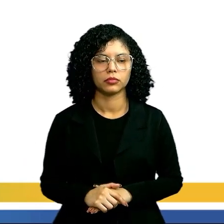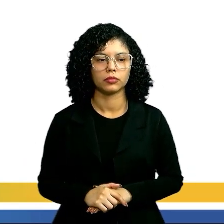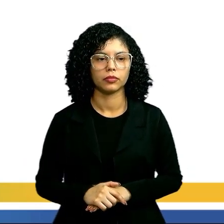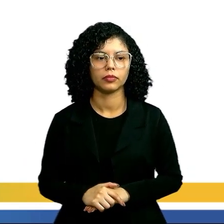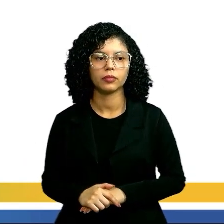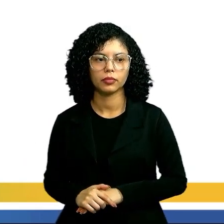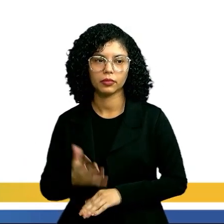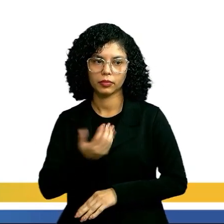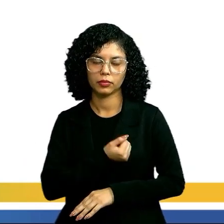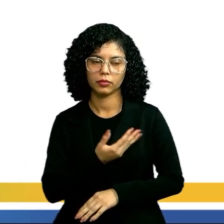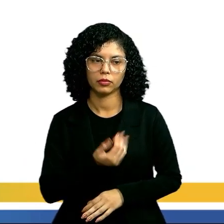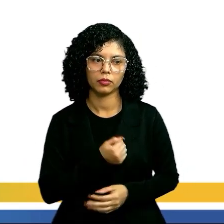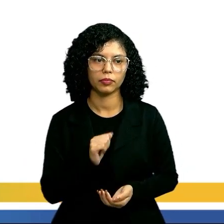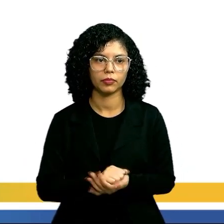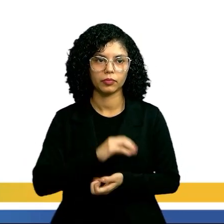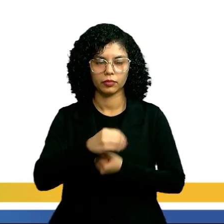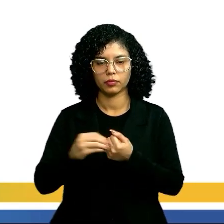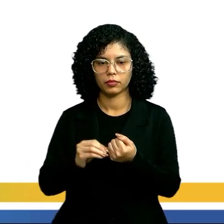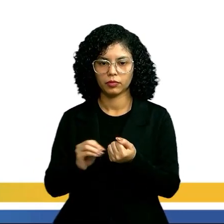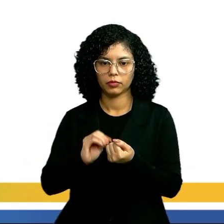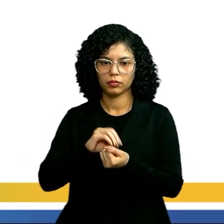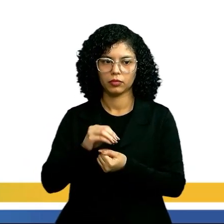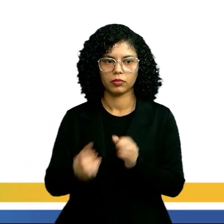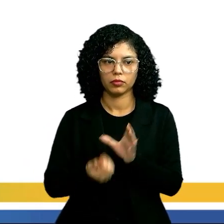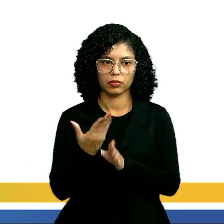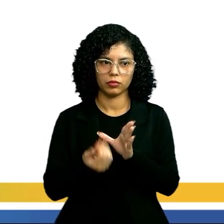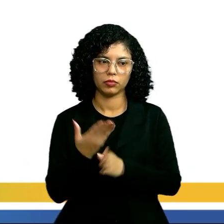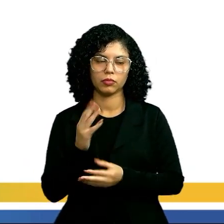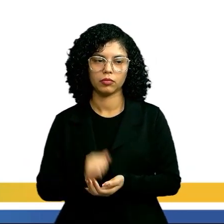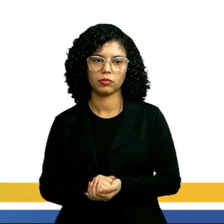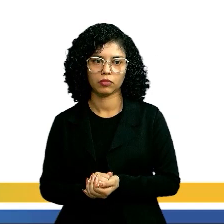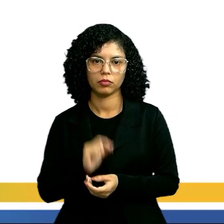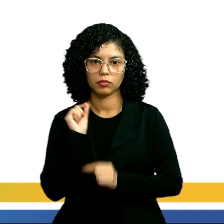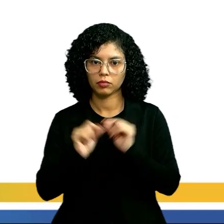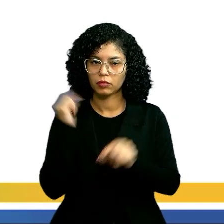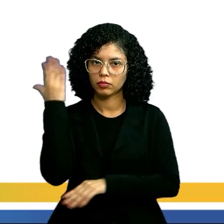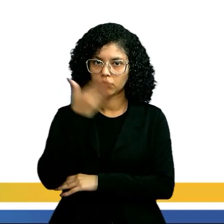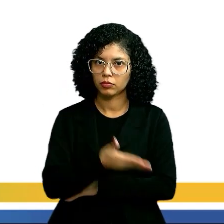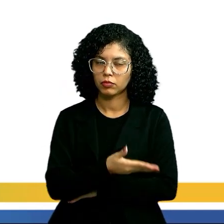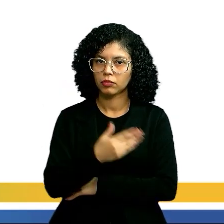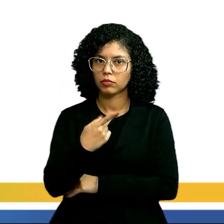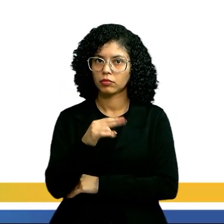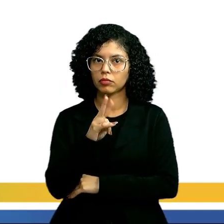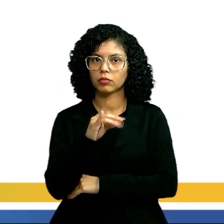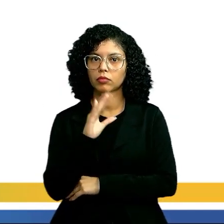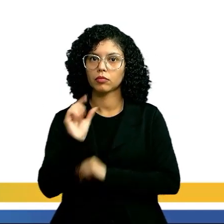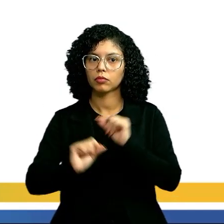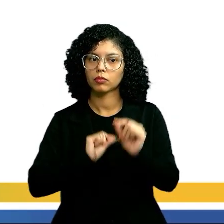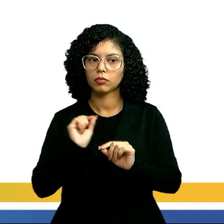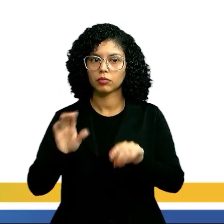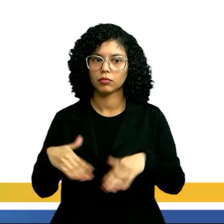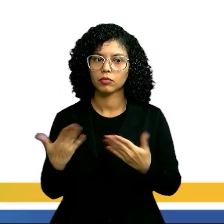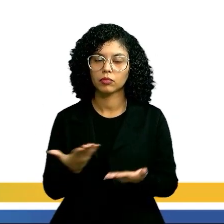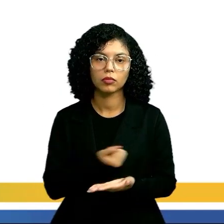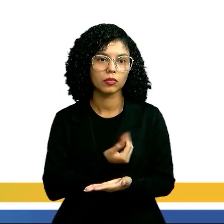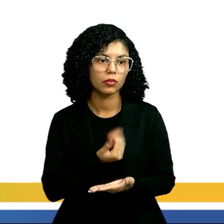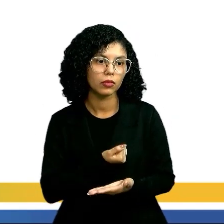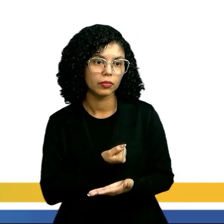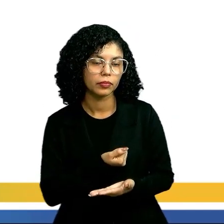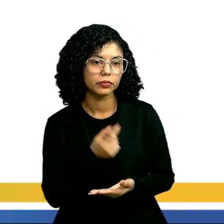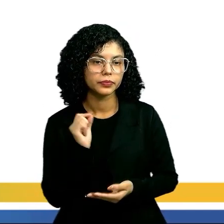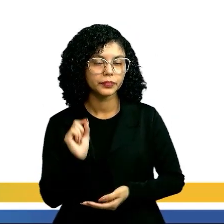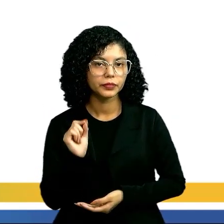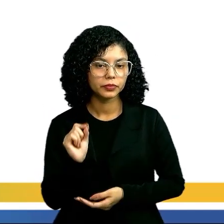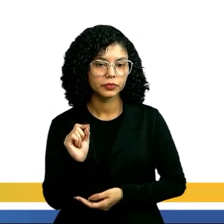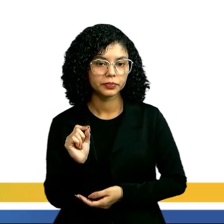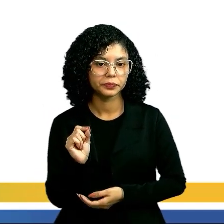Então tá, o número de moléculas de ATP produzidas nas mitocôndrias é diretamente proporcional ao número de moléculas